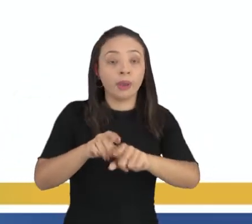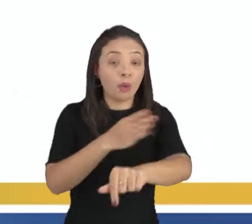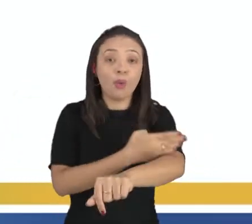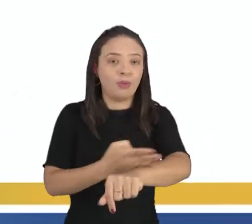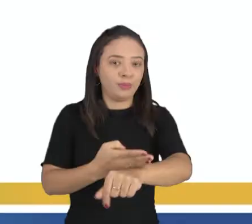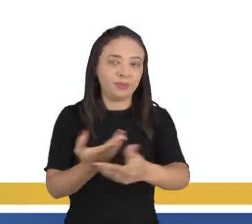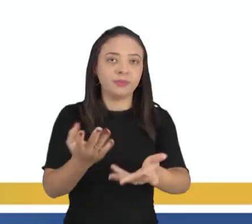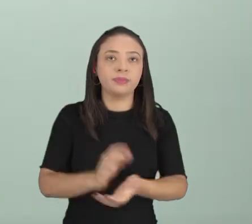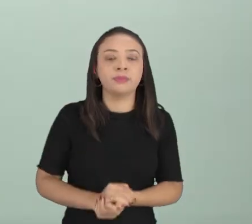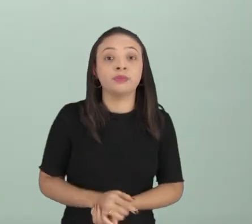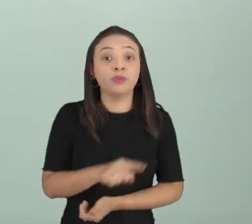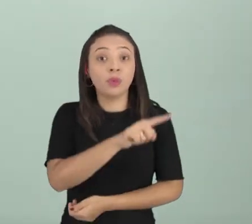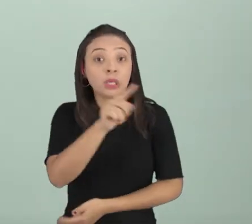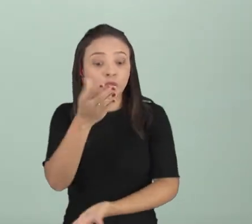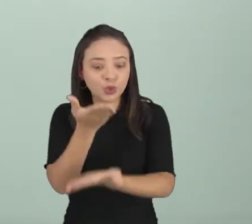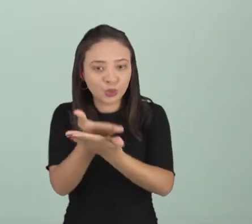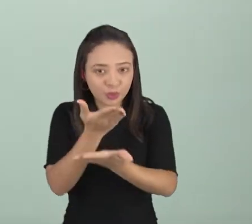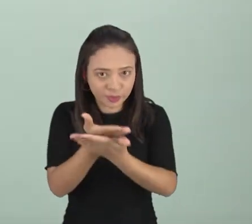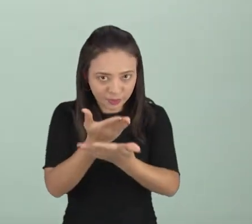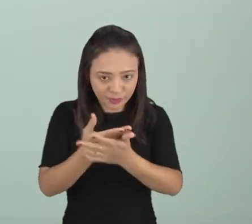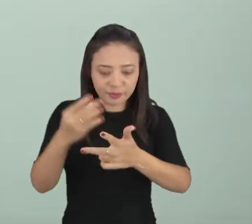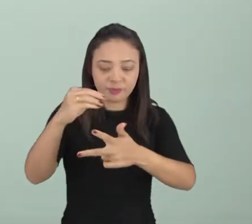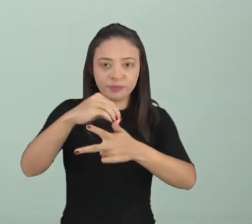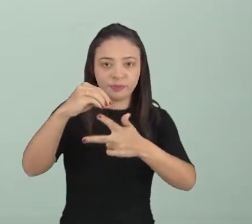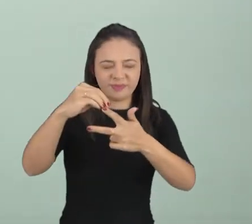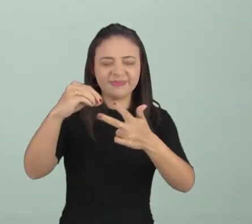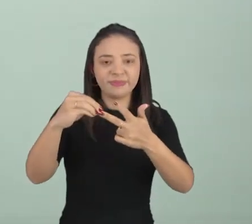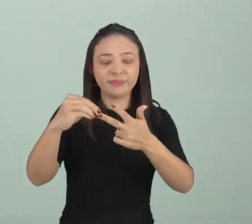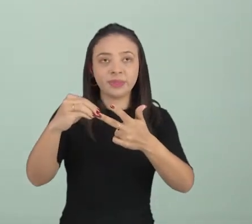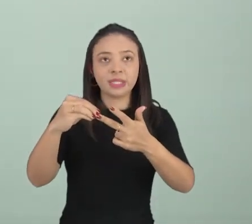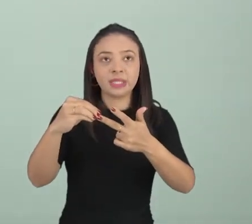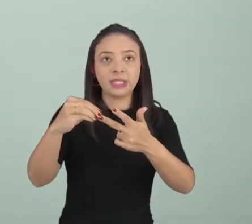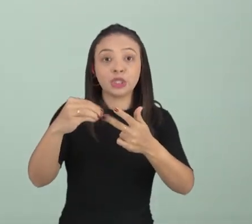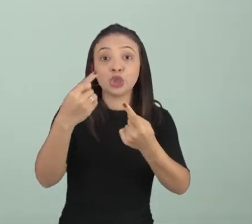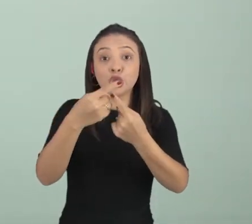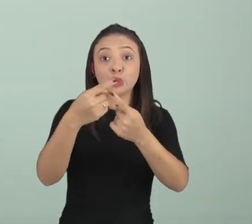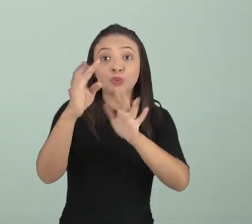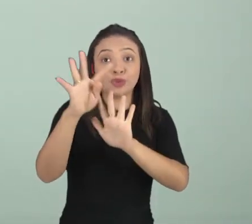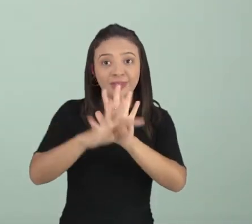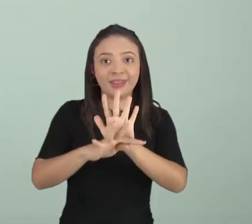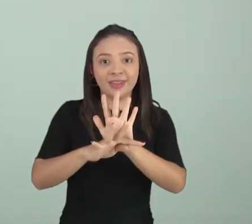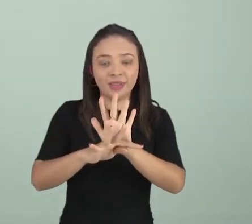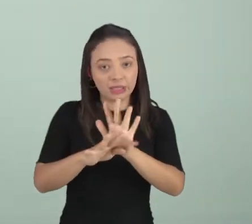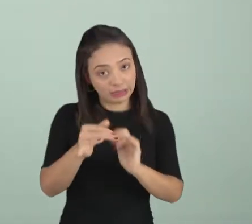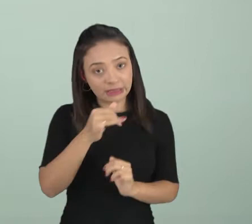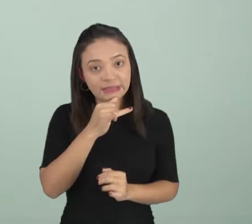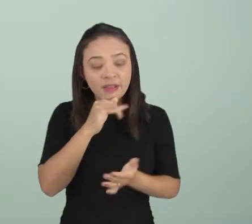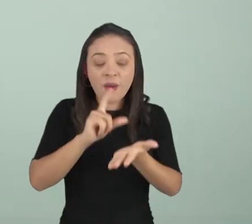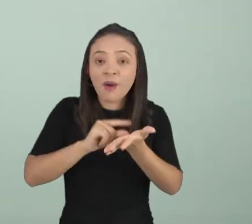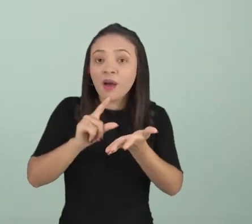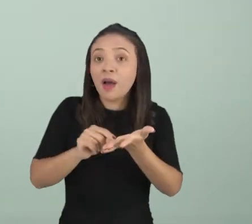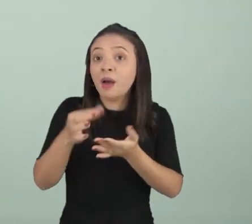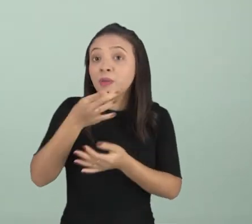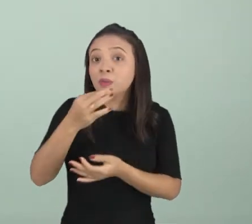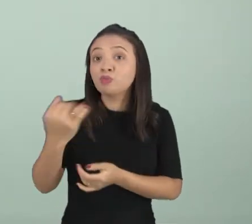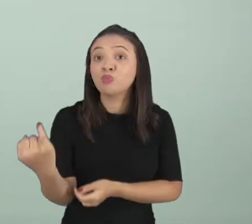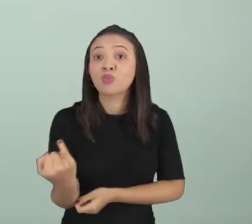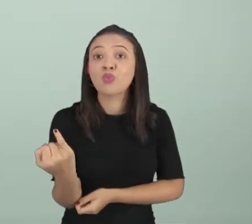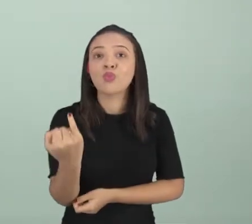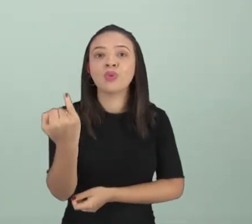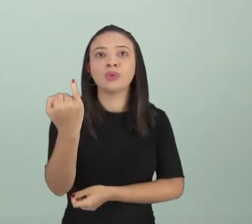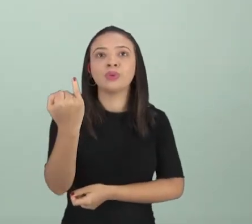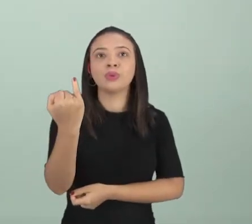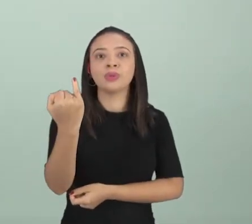está estudando para o Enem, esses tipos de textos, como artigo de opinião, são essenciais